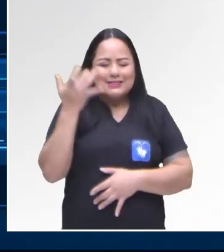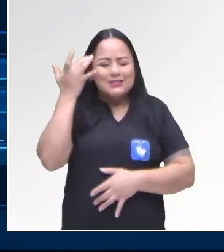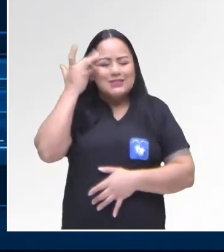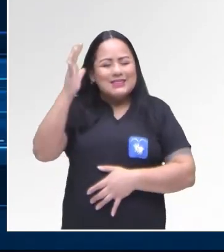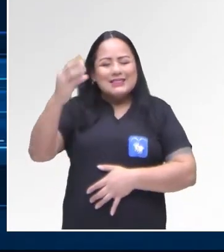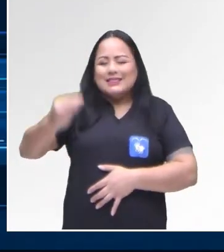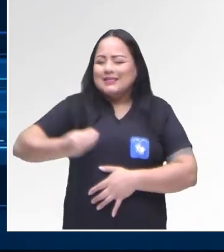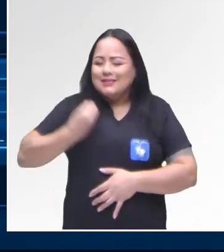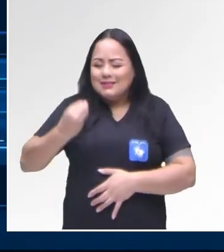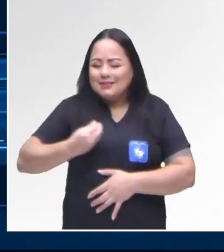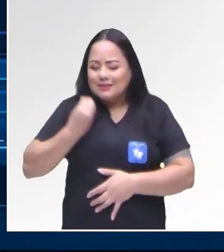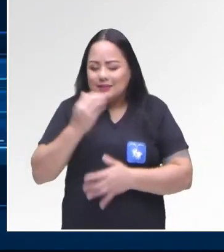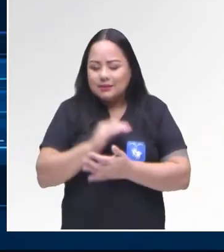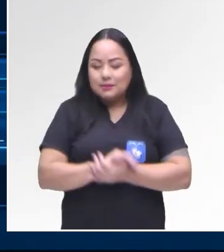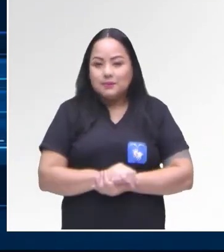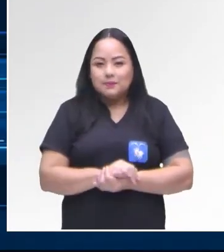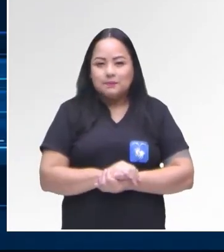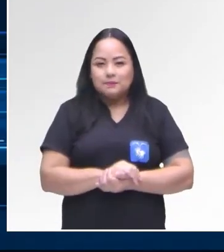viver.